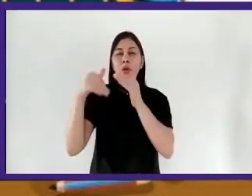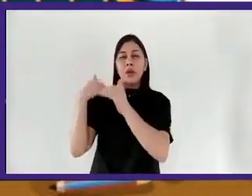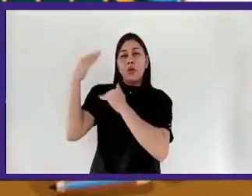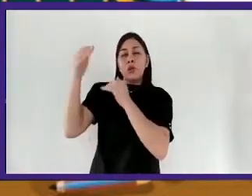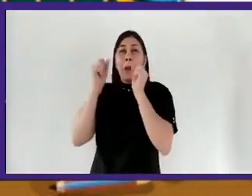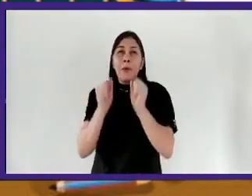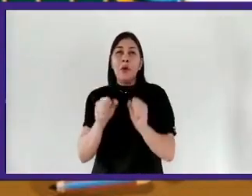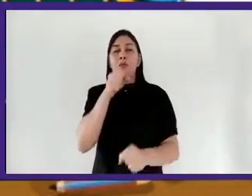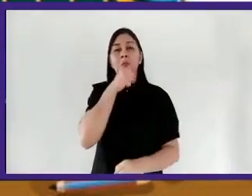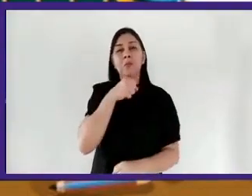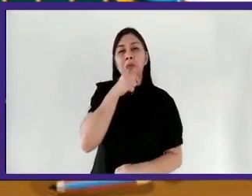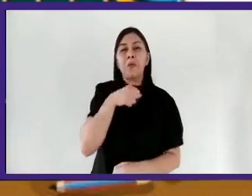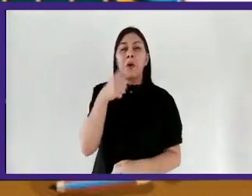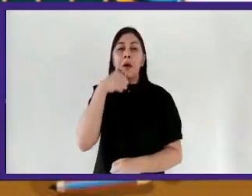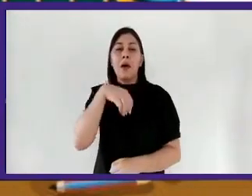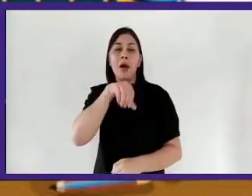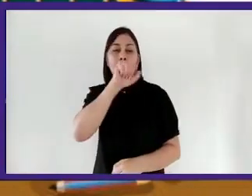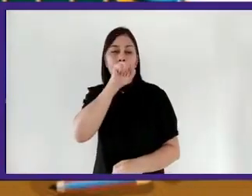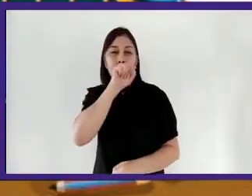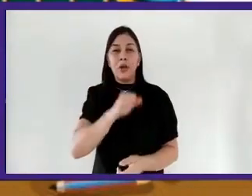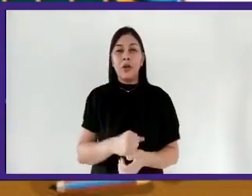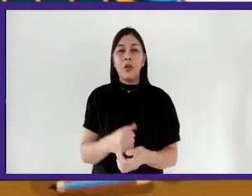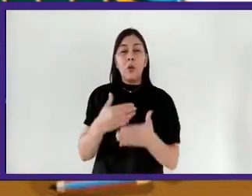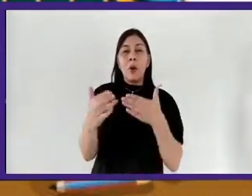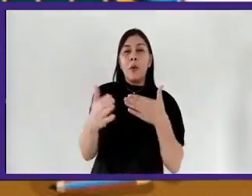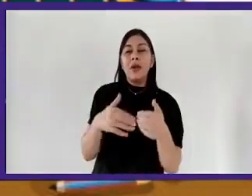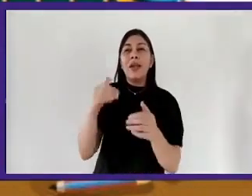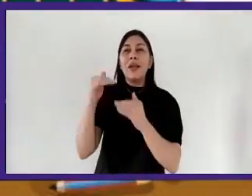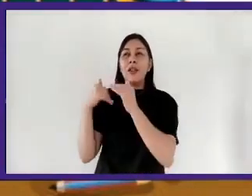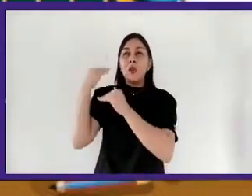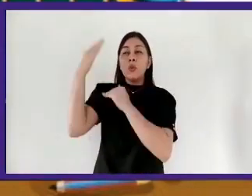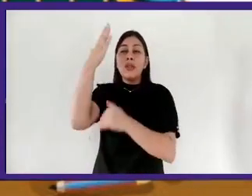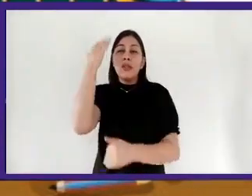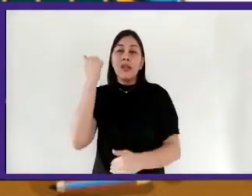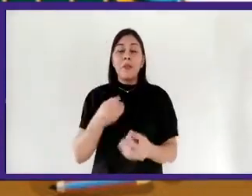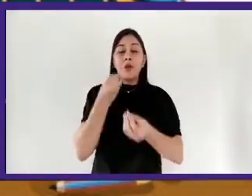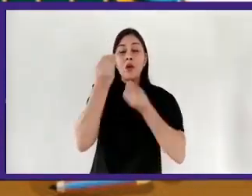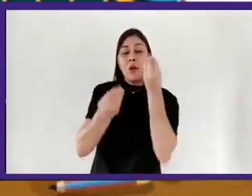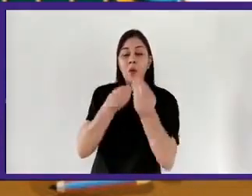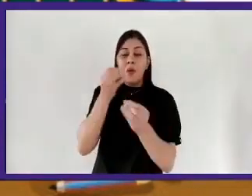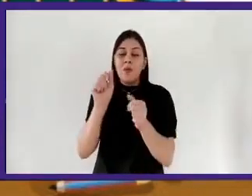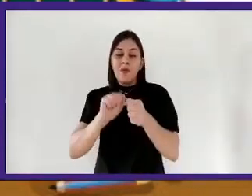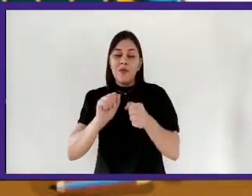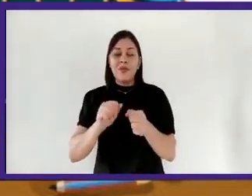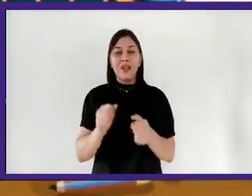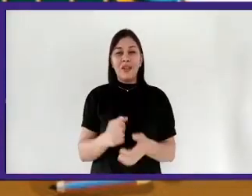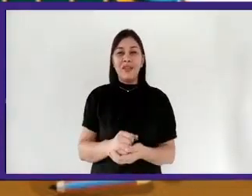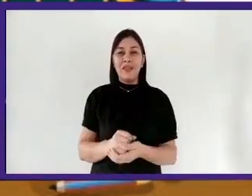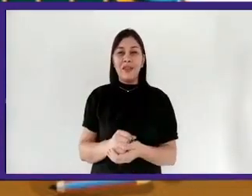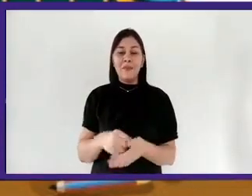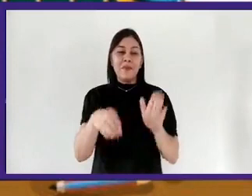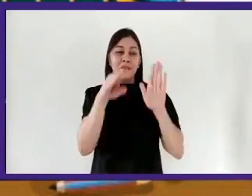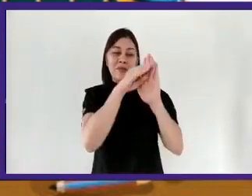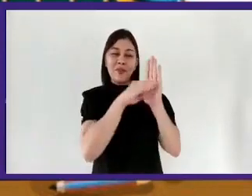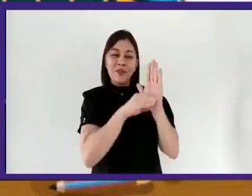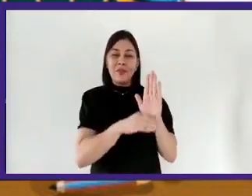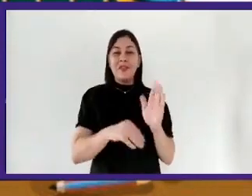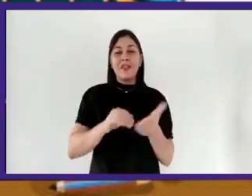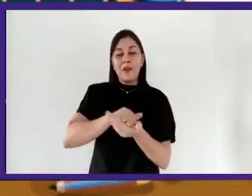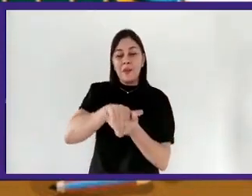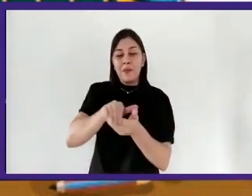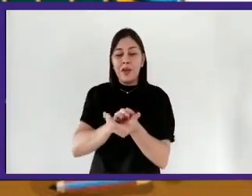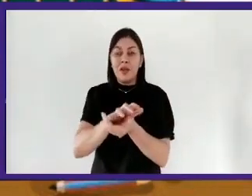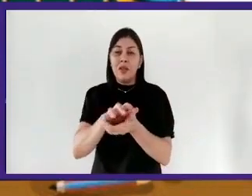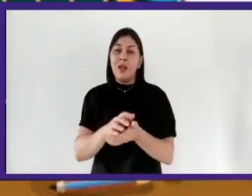a um adulto, pode ser a vovó, a mamãe, algum adulto que saiba como preparar essa